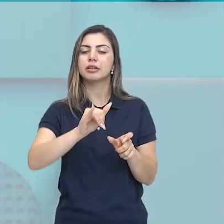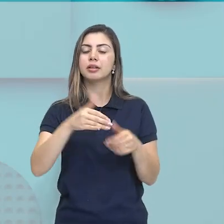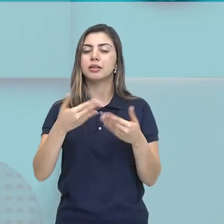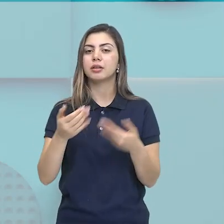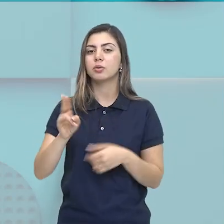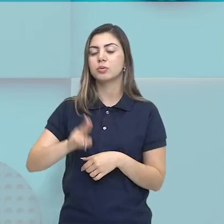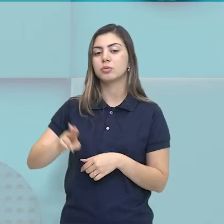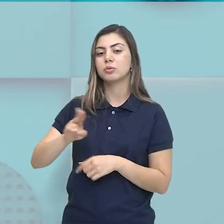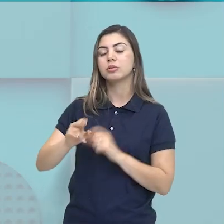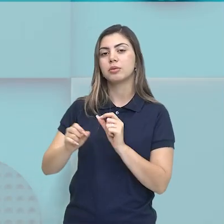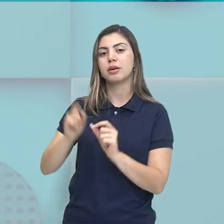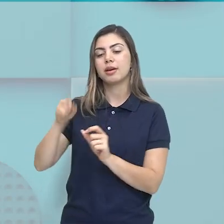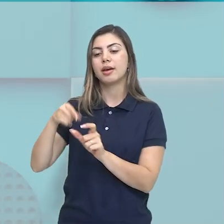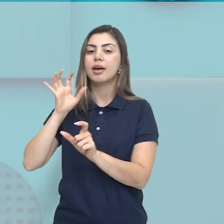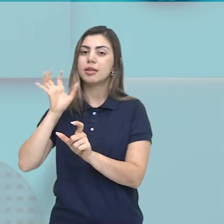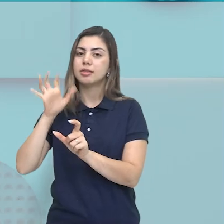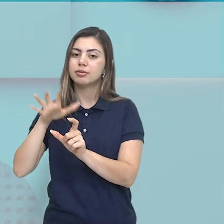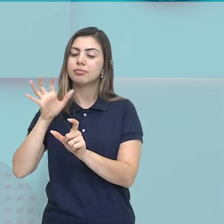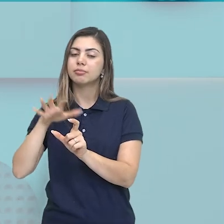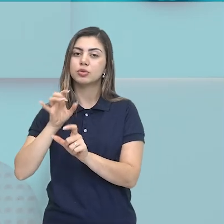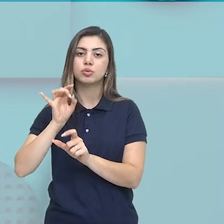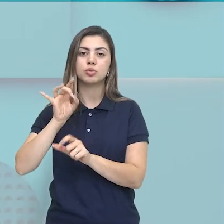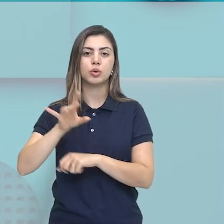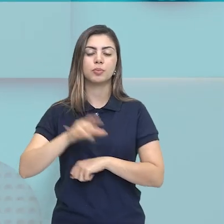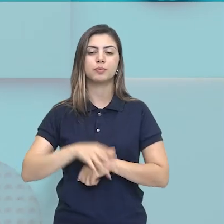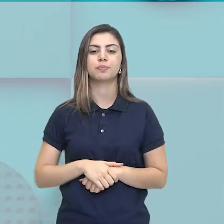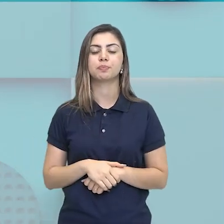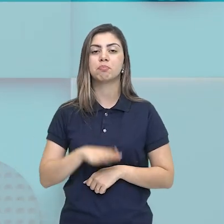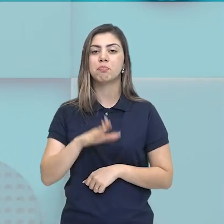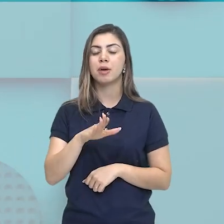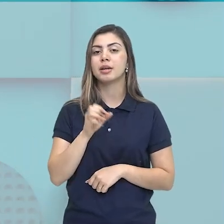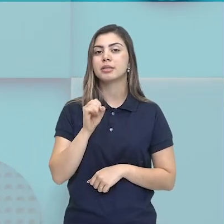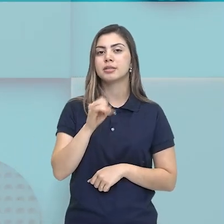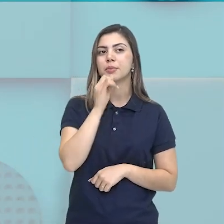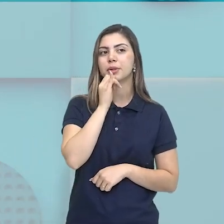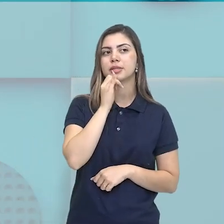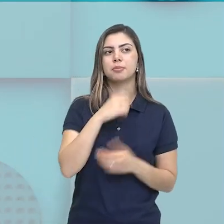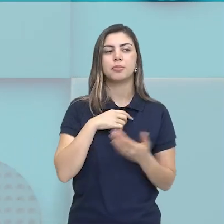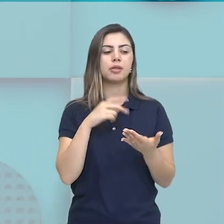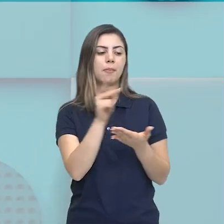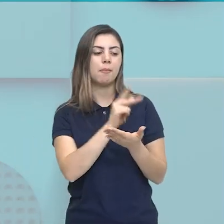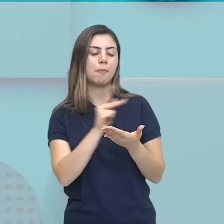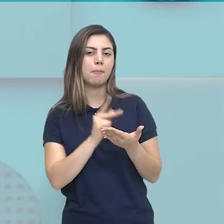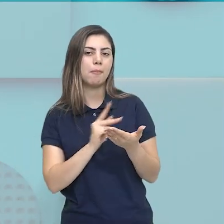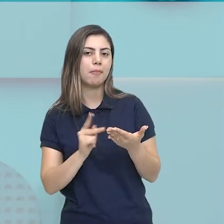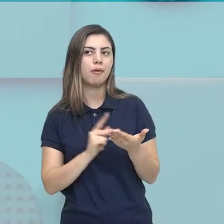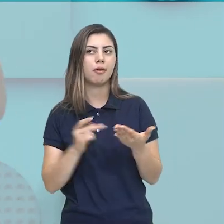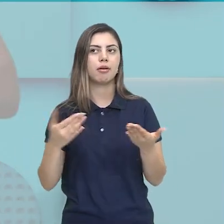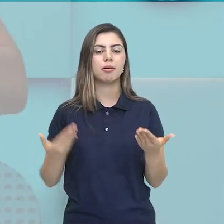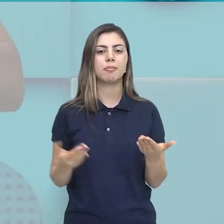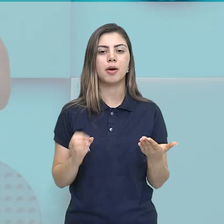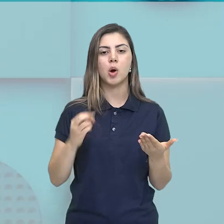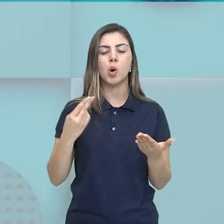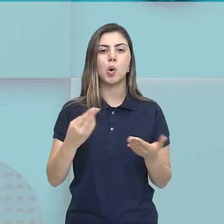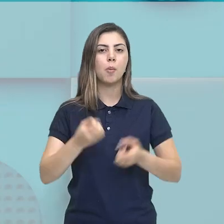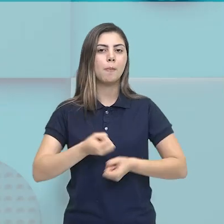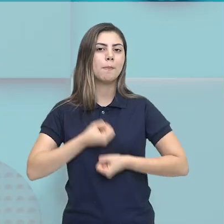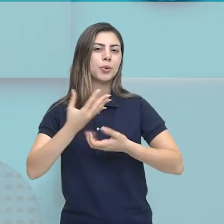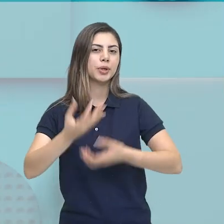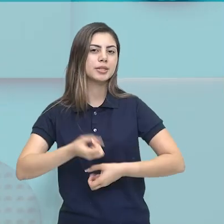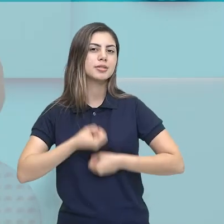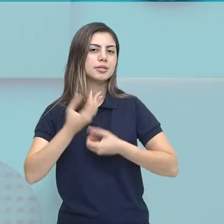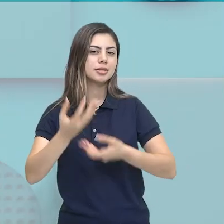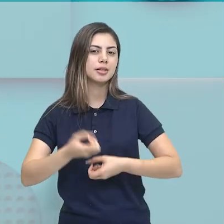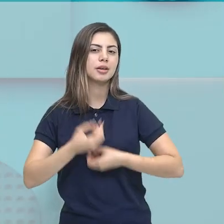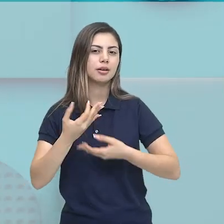a linguagem denotativa somente. Agora, se eu vou escrever um poema, se eu for uma